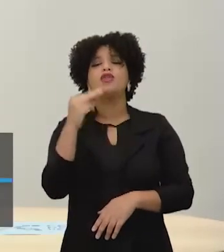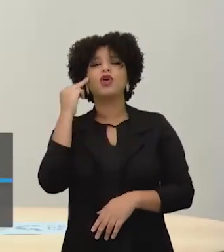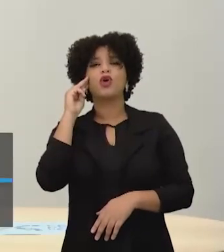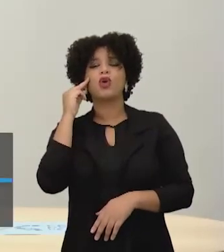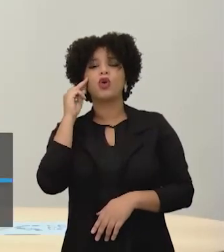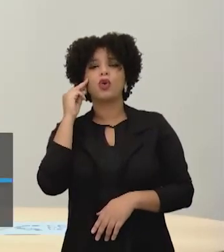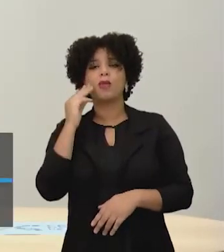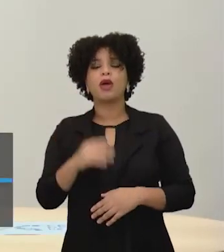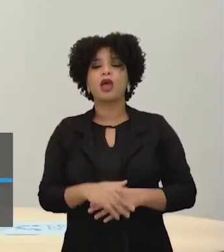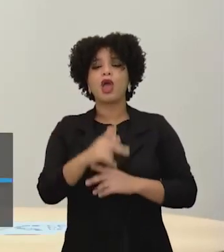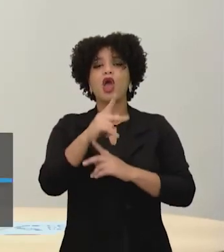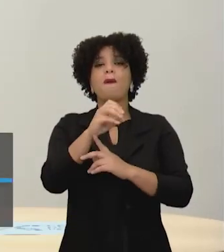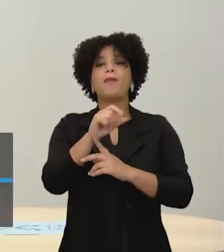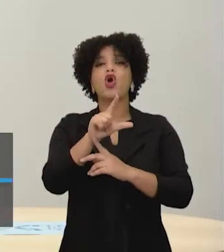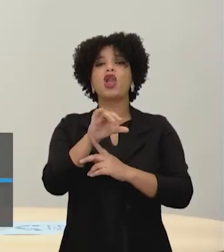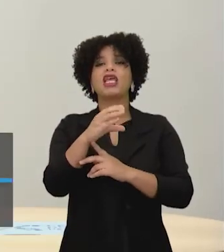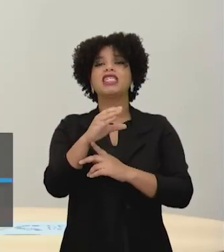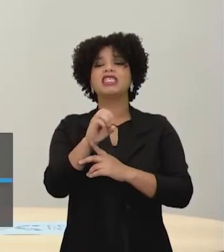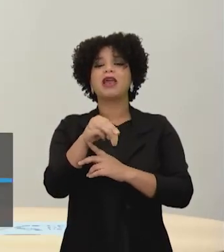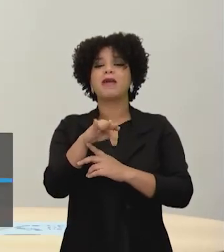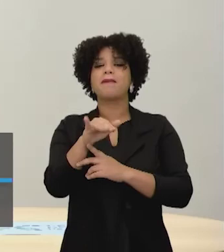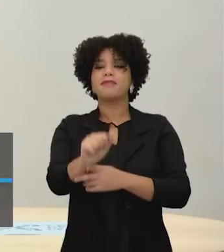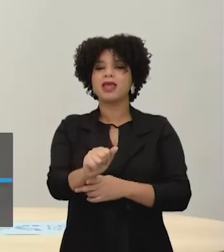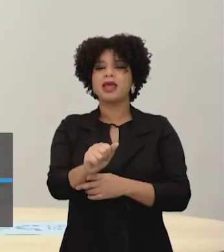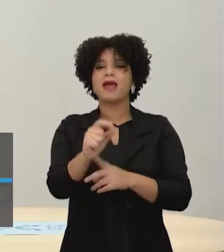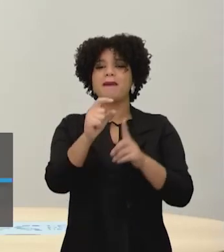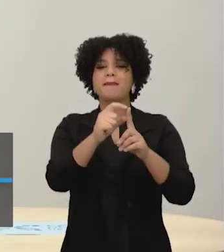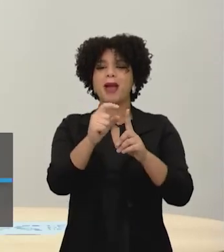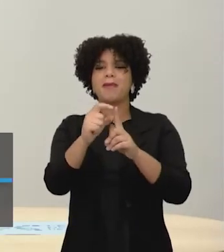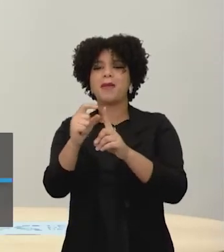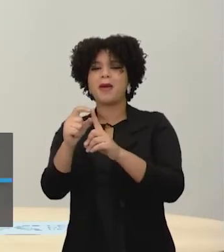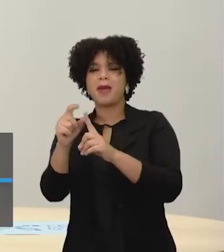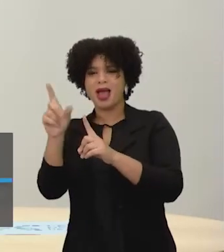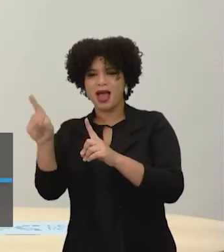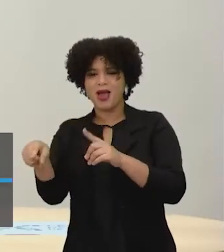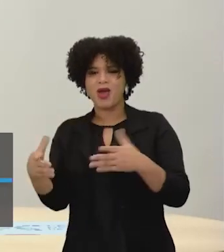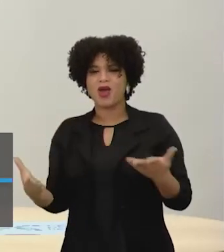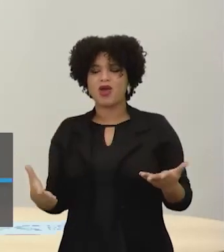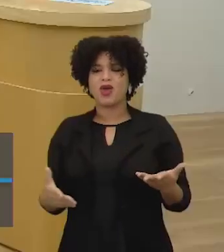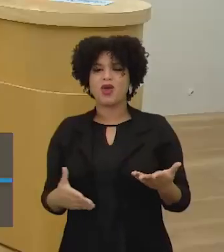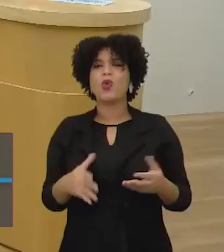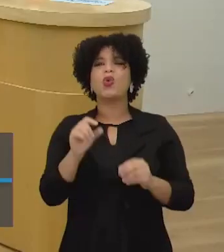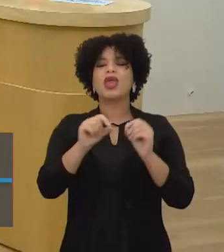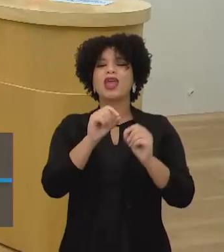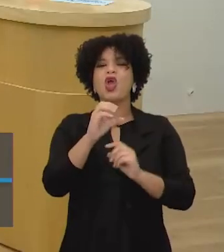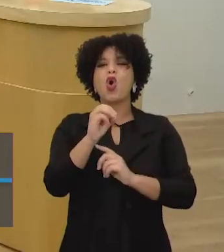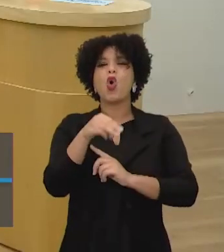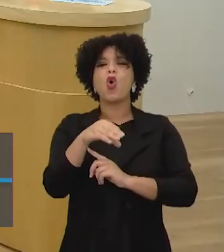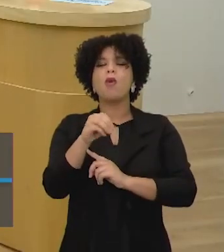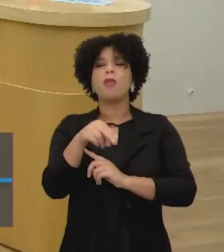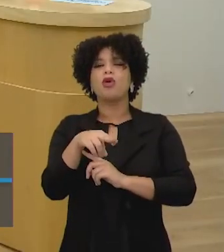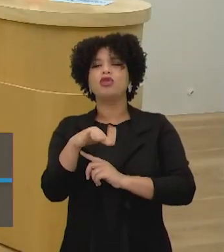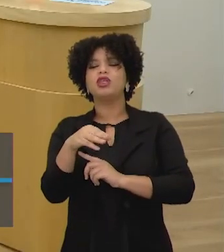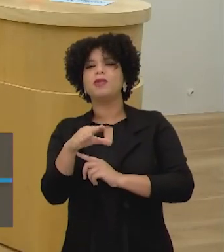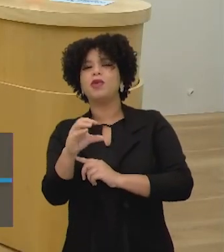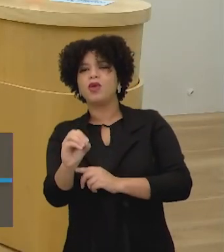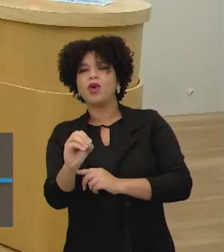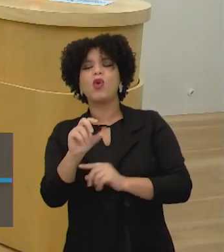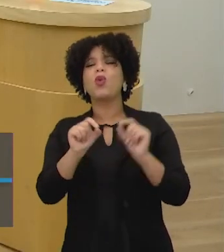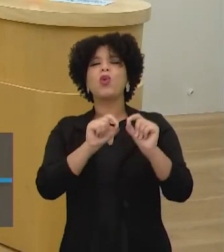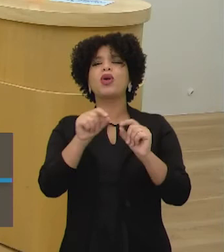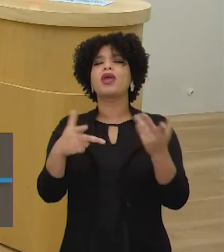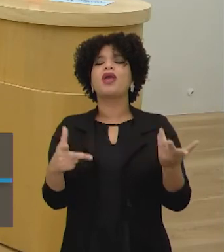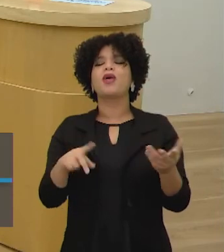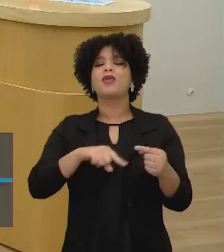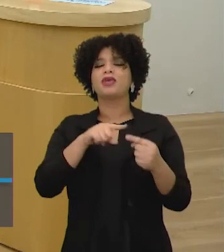polissemia. Polissemia. Eu falei, Mauro, você está tentando buscar polissemia, homônimos, parônimos, o que você quer? Polissemia.